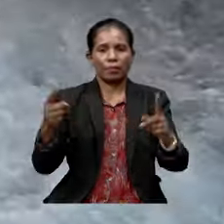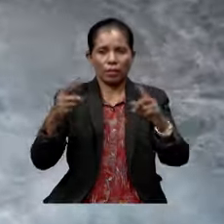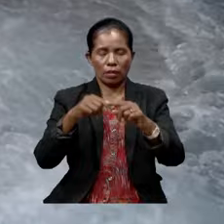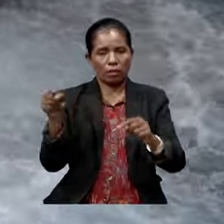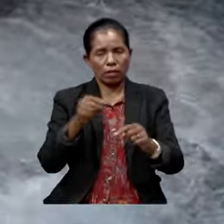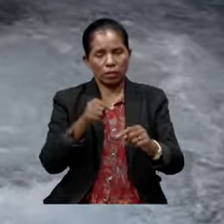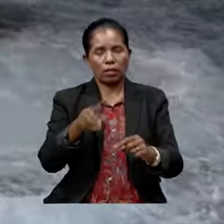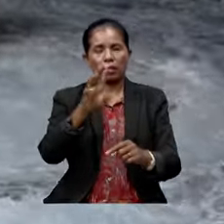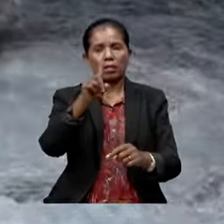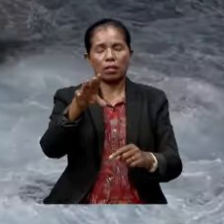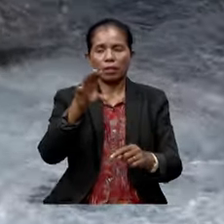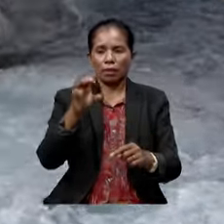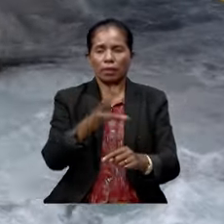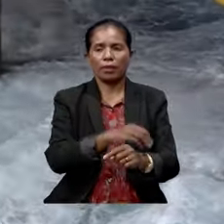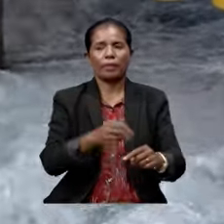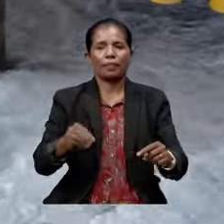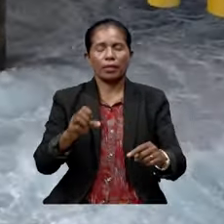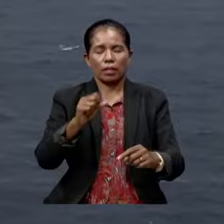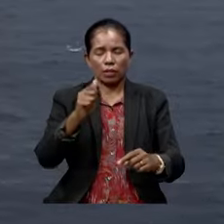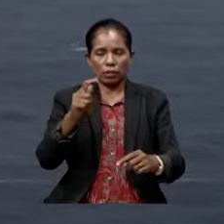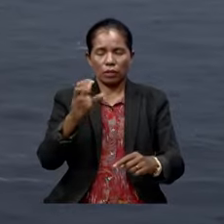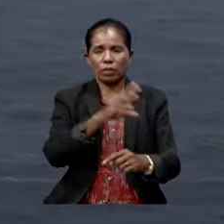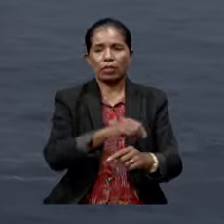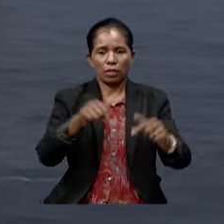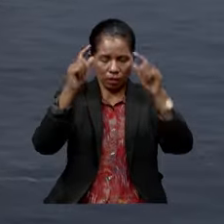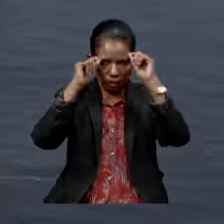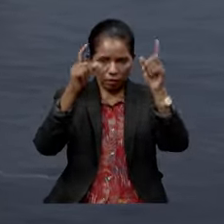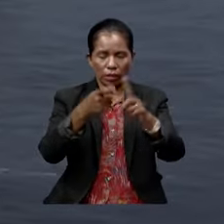porcento atu sira força trabalho santos nien e timoreste